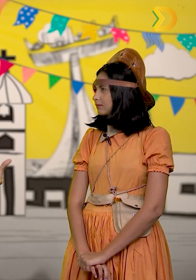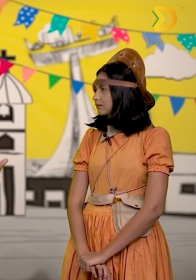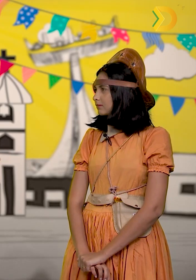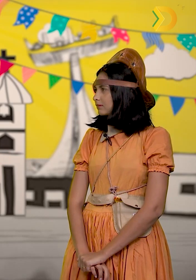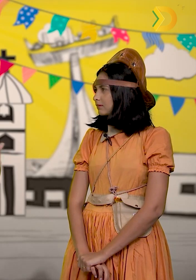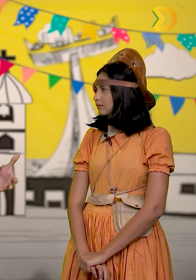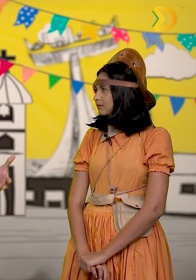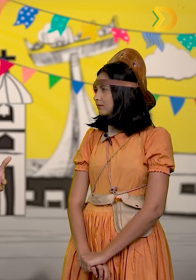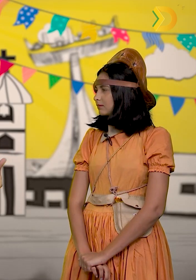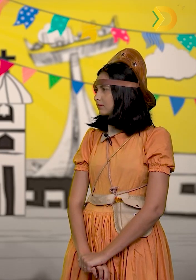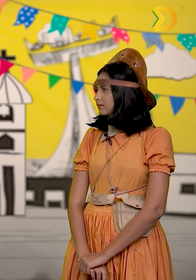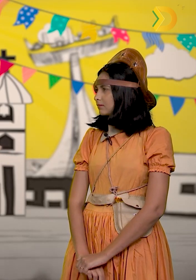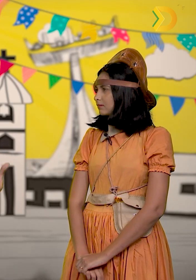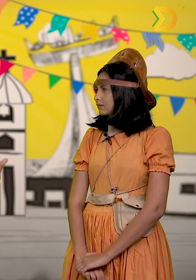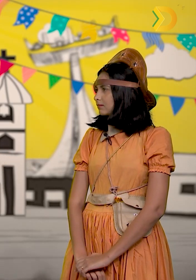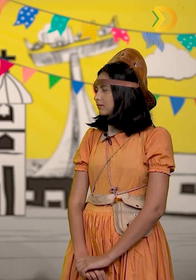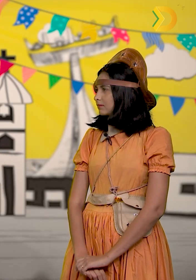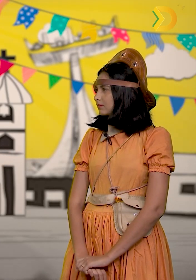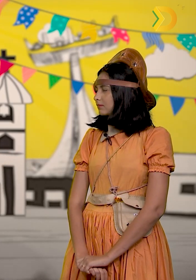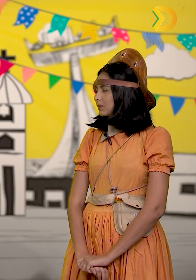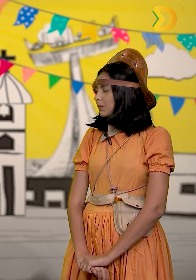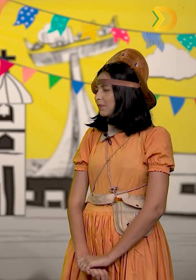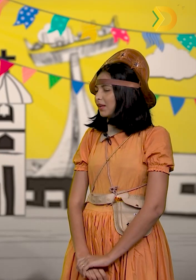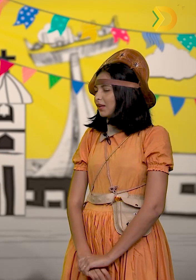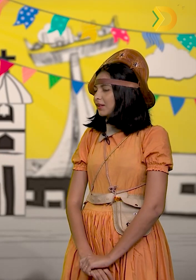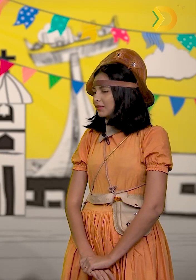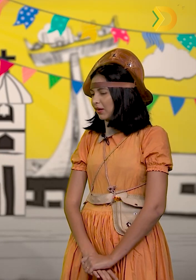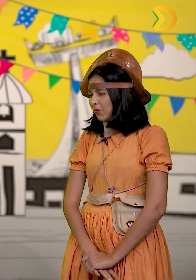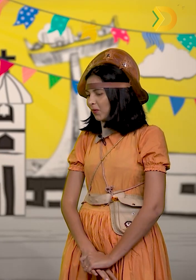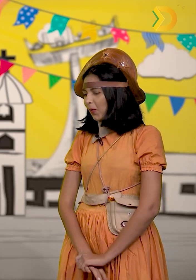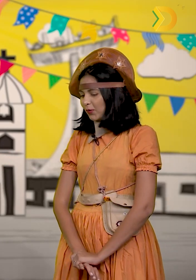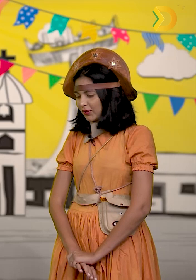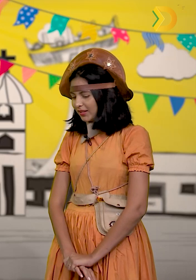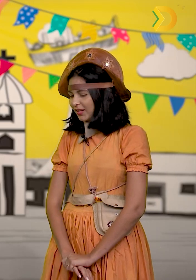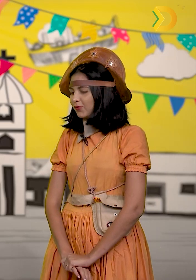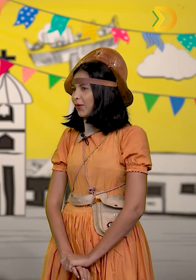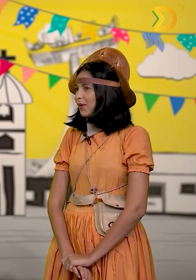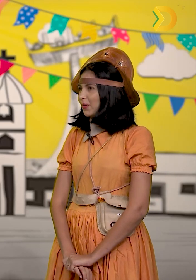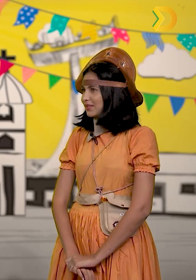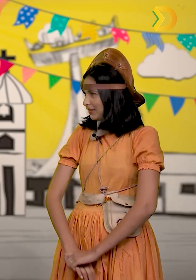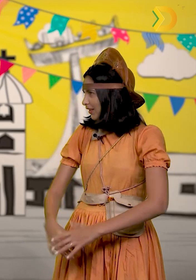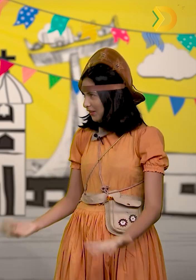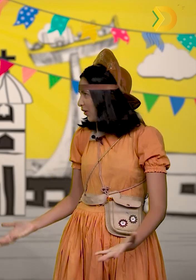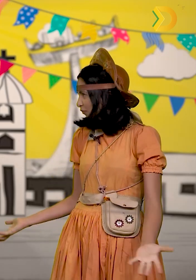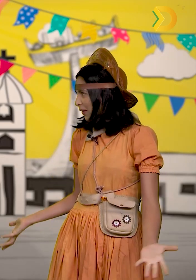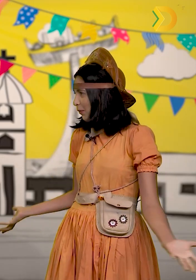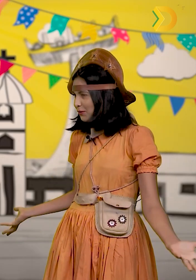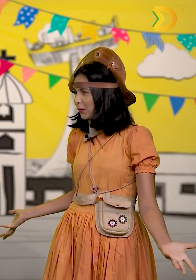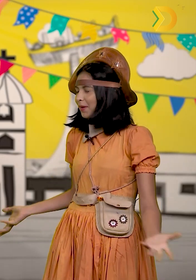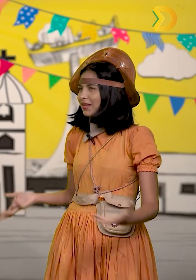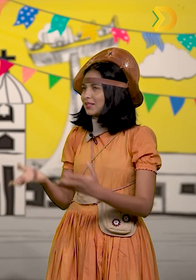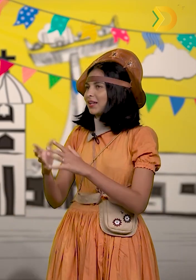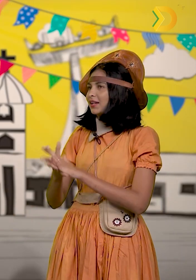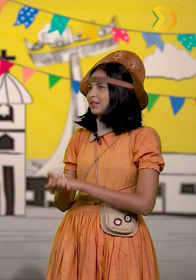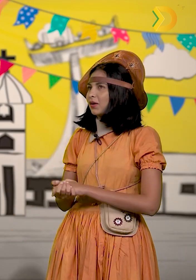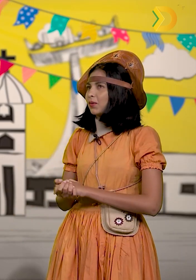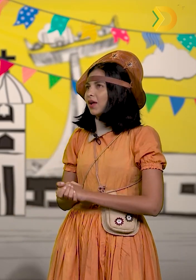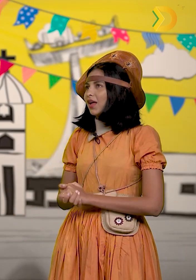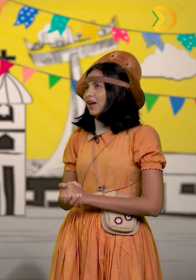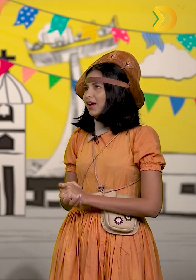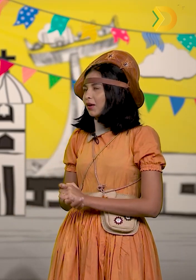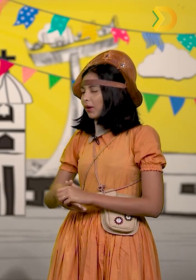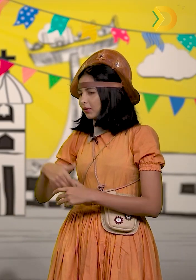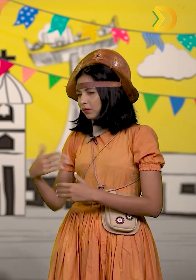e ocupar com qualidade, com competência essa função? Então, como eu falei, foi uma coisa que até eu fiquei muito surpresa, né?